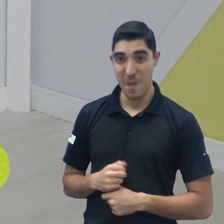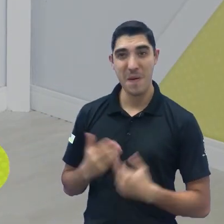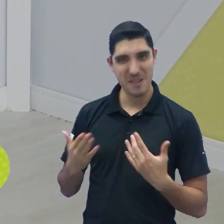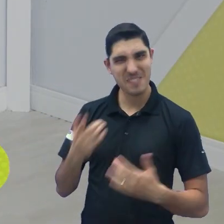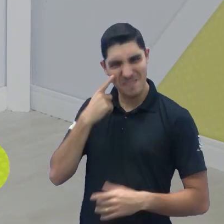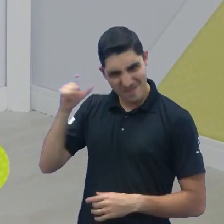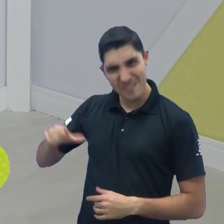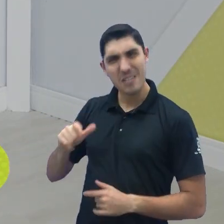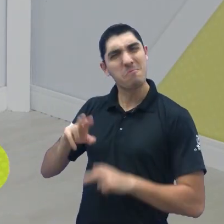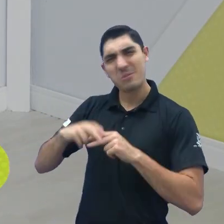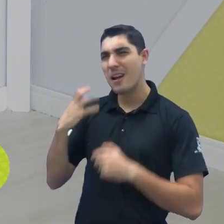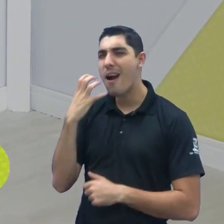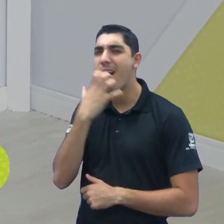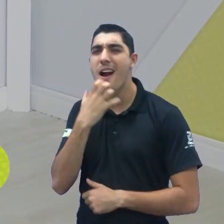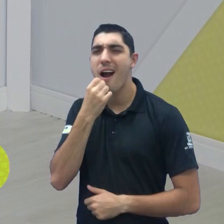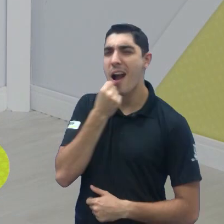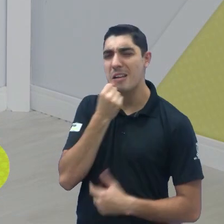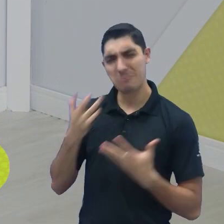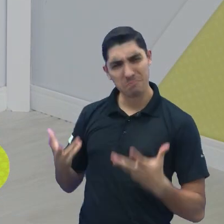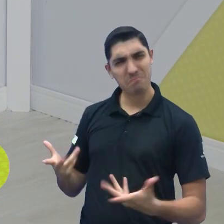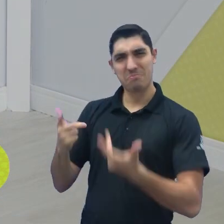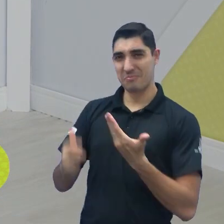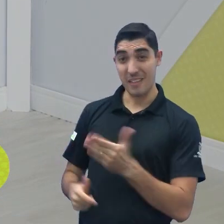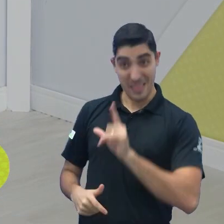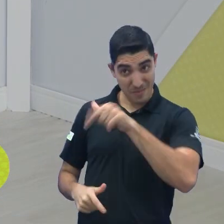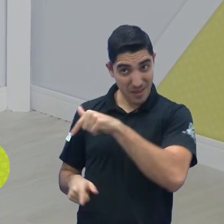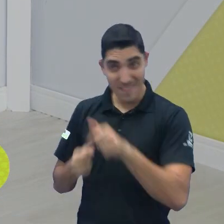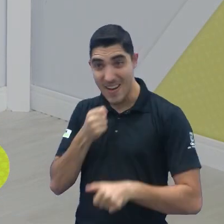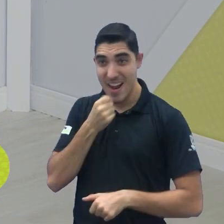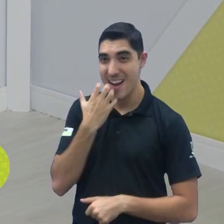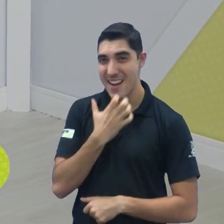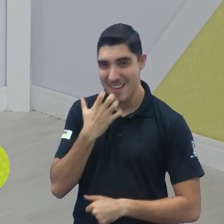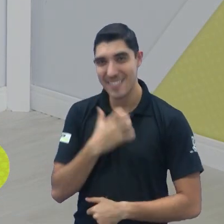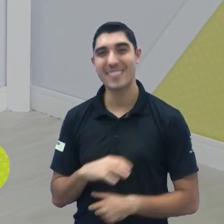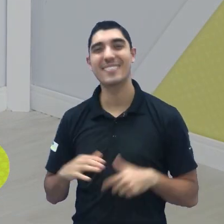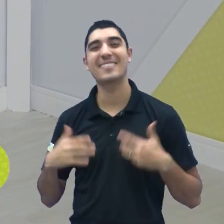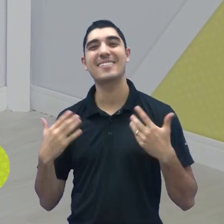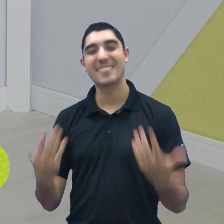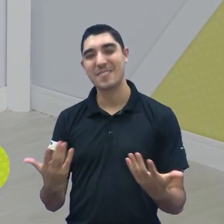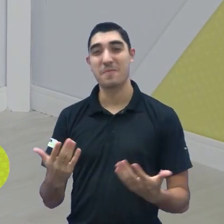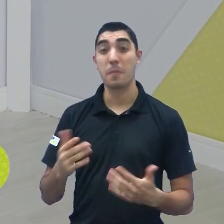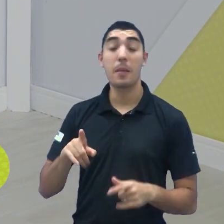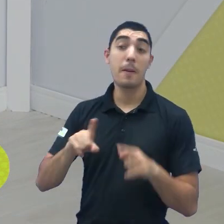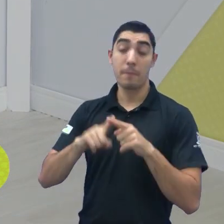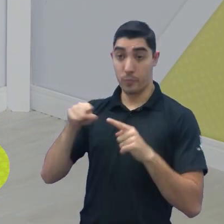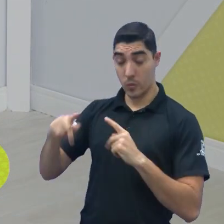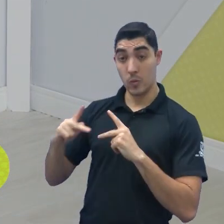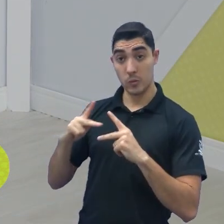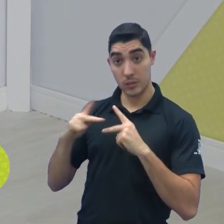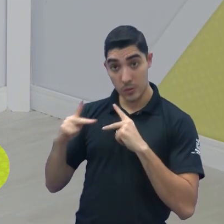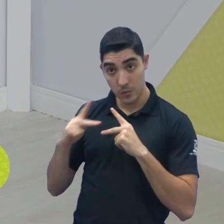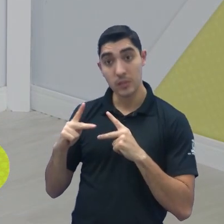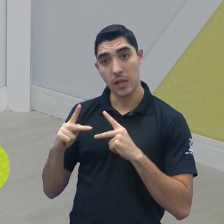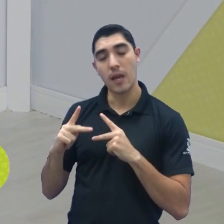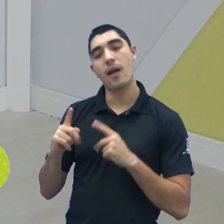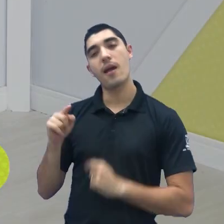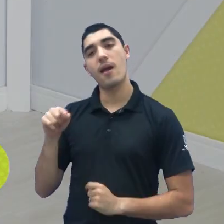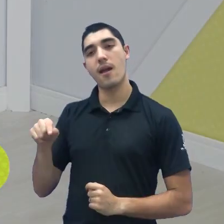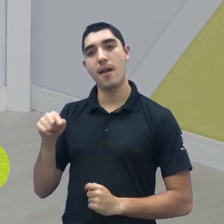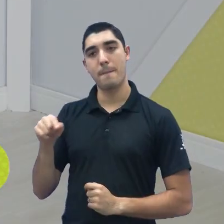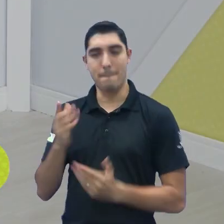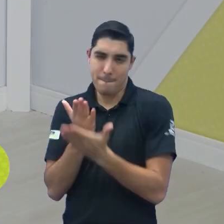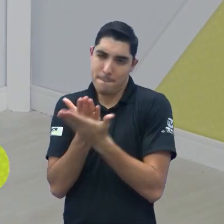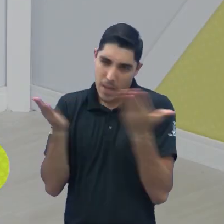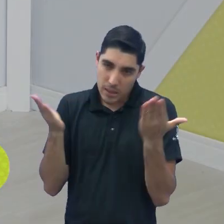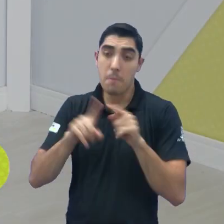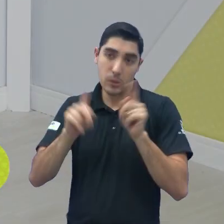Aladinho, nosso cantor aqui. Depois vai dar uma palhinha pra nós aqui. Que beleza. Mas, Dudu, mesmo com a derrota, o São José segue na 7ª posição dentro do